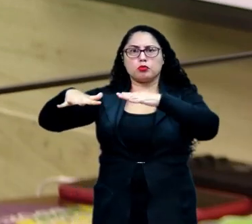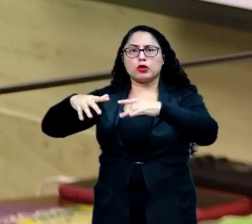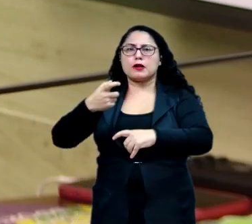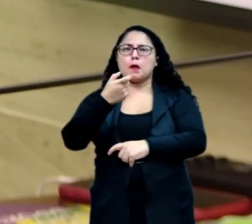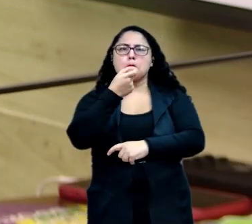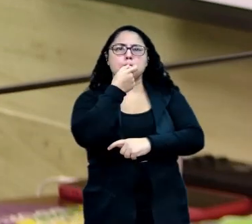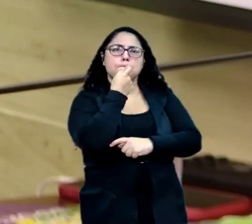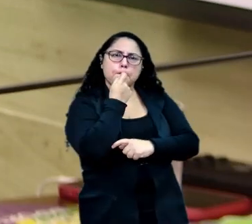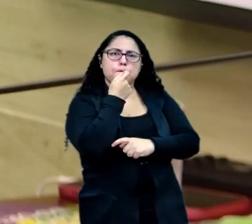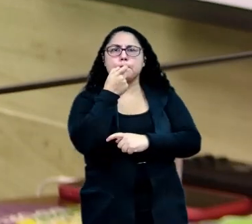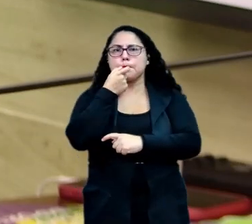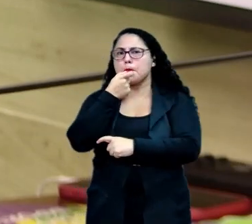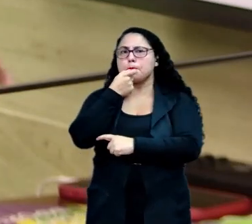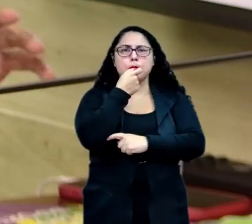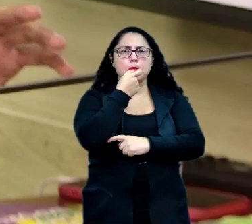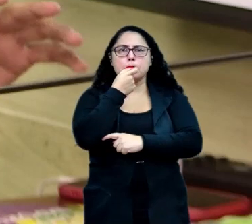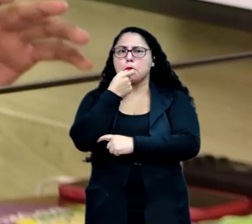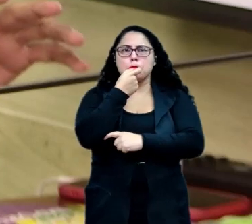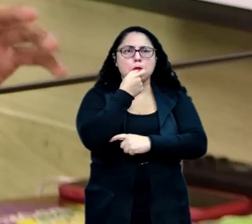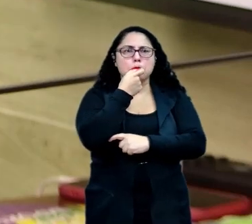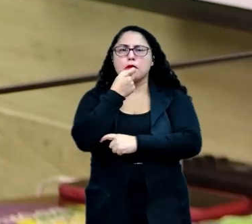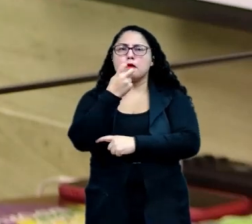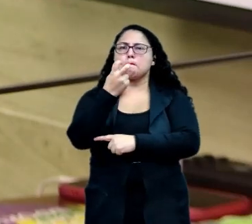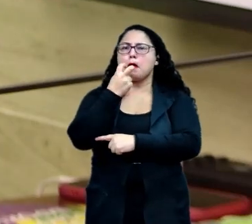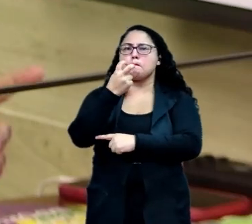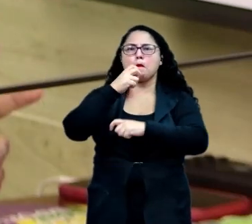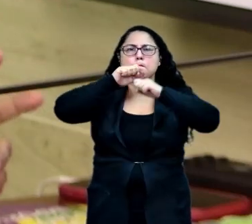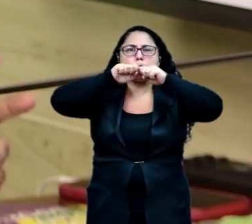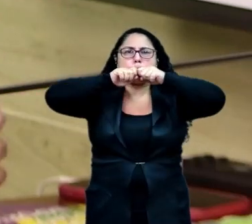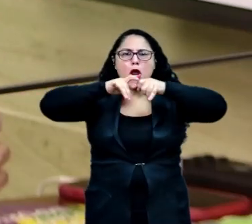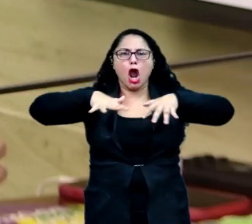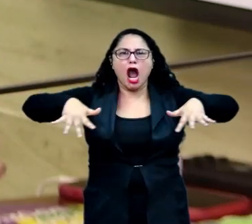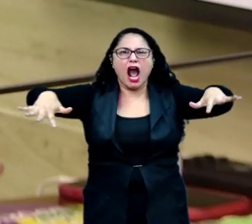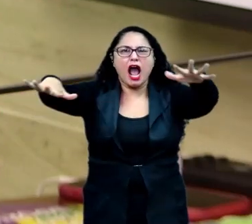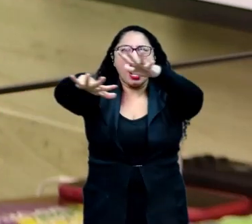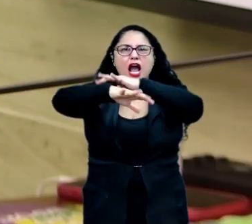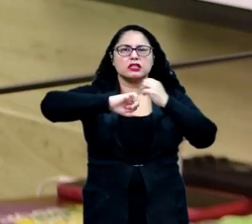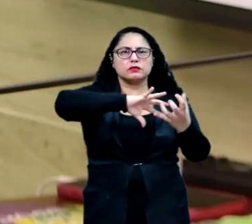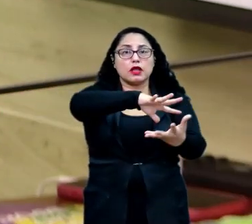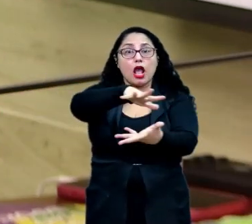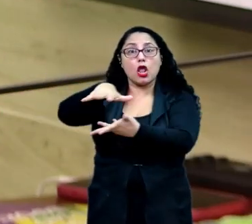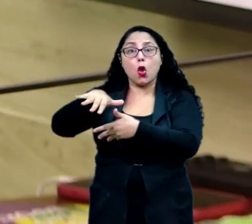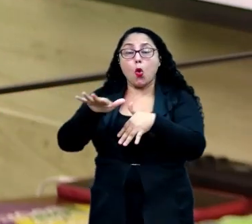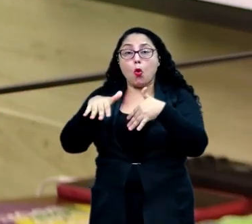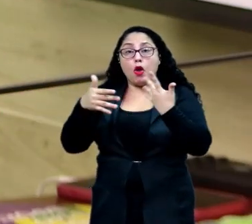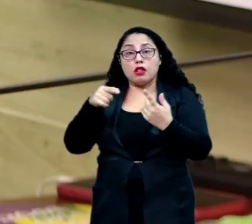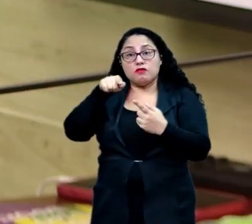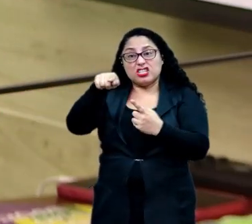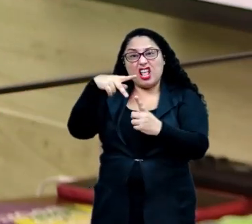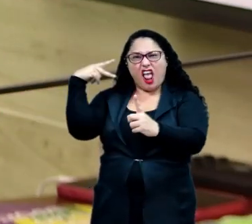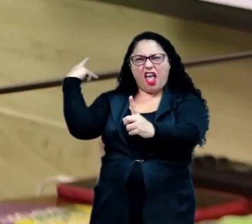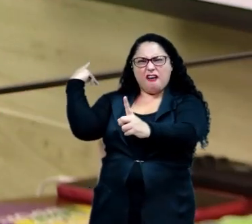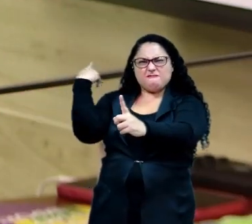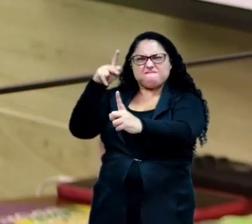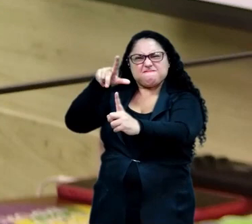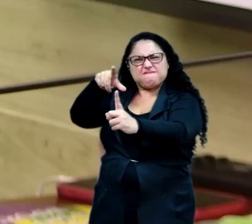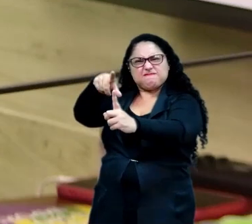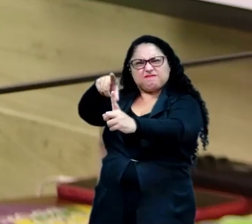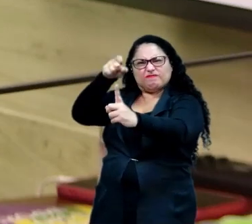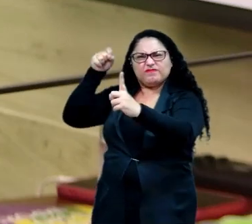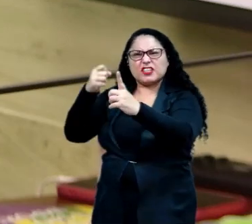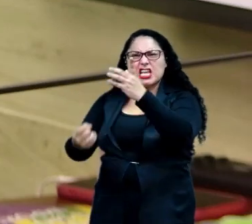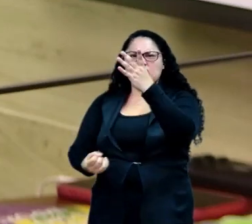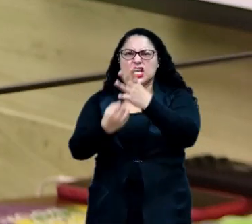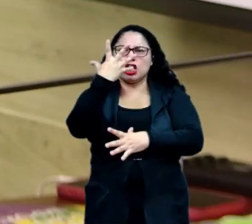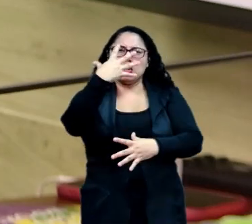apitos se tornou, foi espalhado pelo mundo, que era, quando você for agredido, a gente constrói